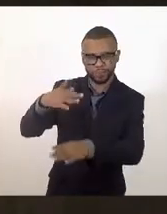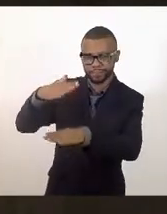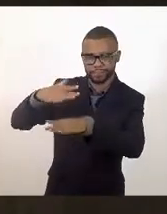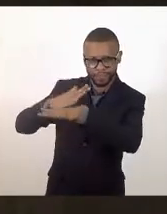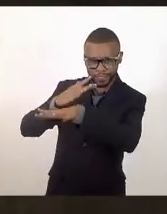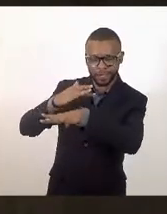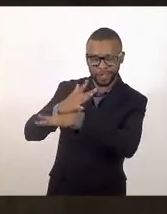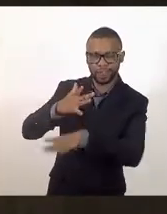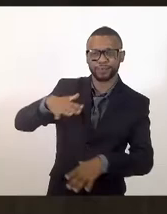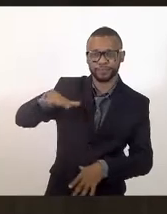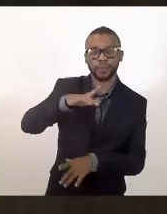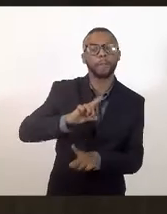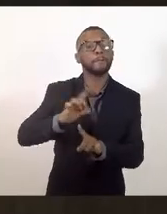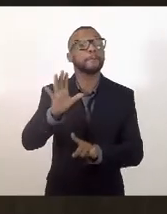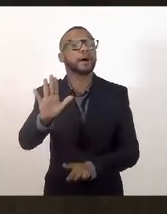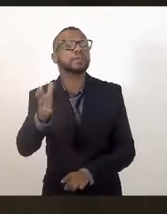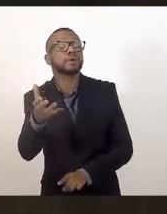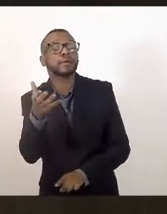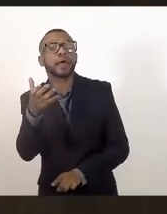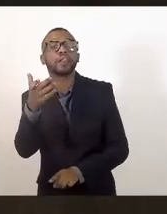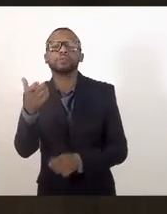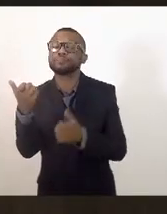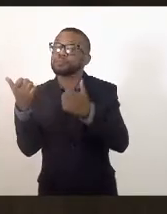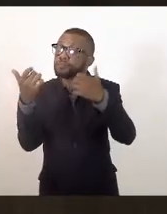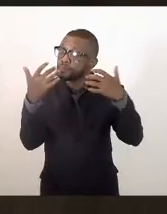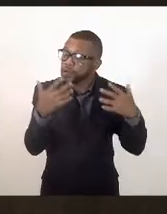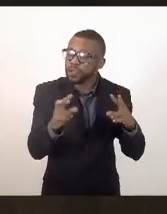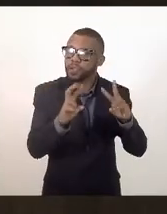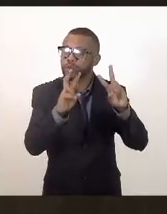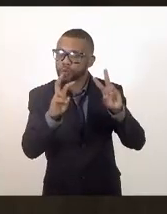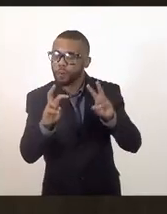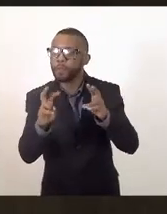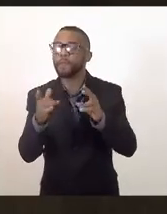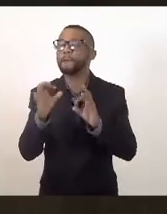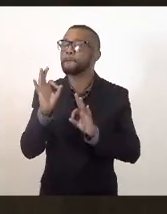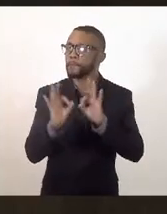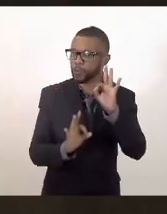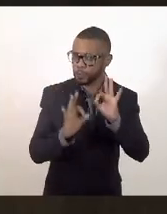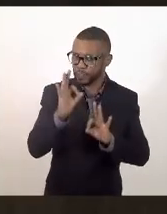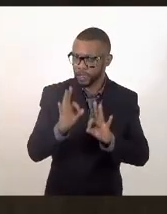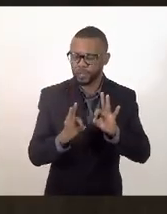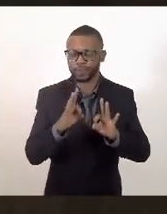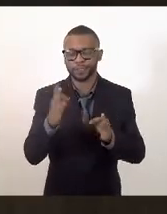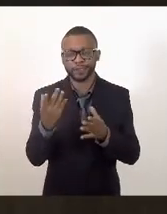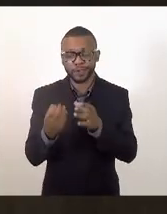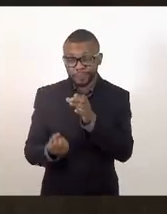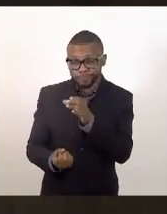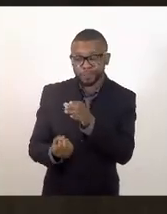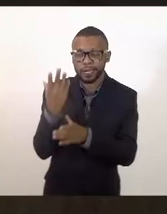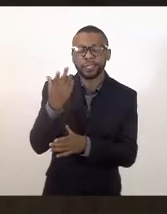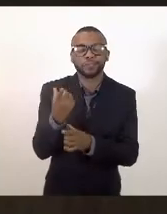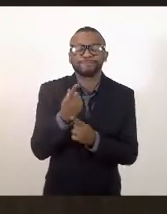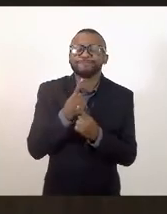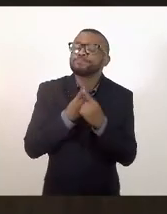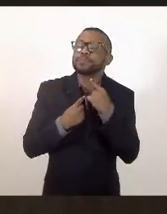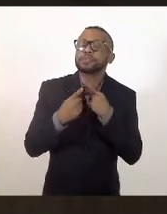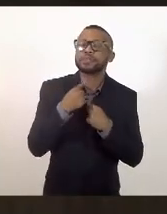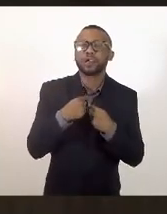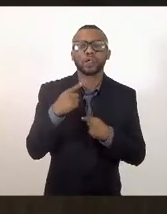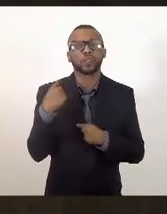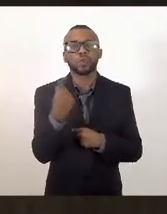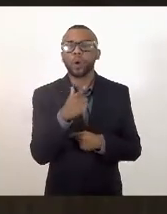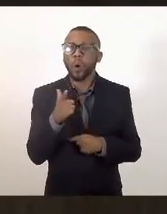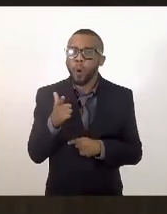presidente, registrar um equipamento que nasceu do nosso coração e a gente conseguiu implementar, embora